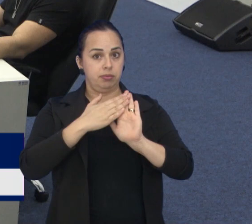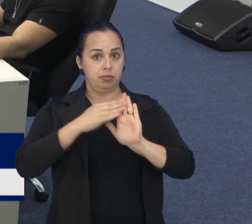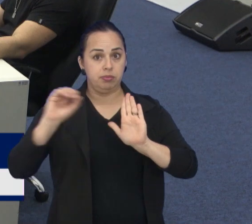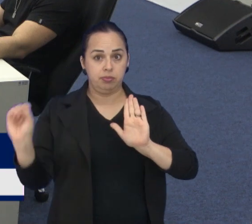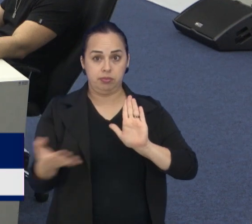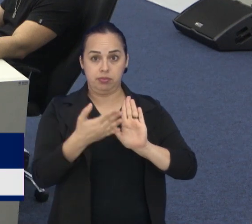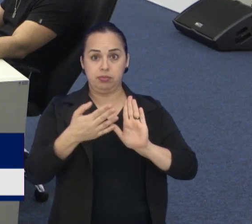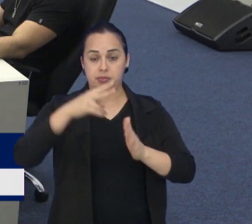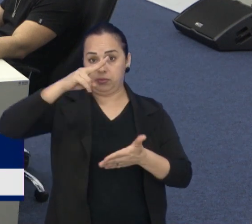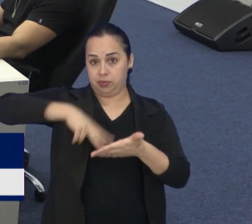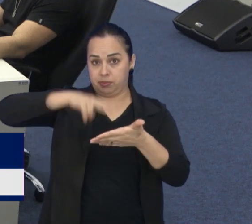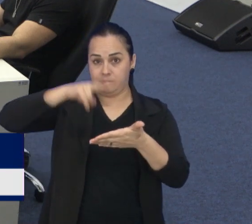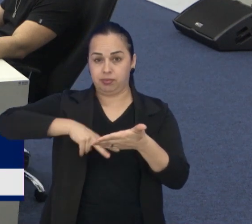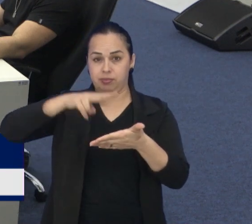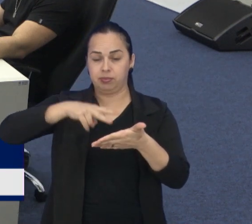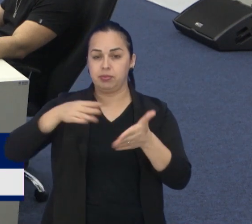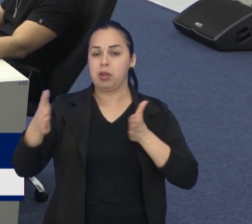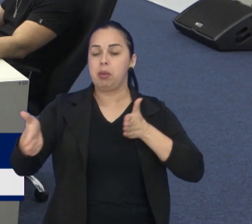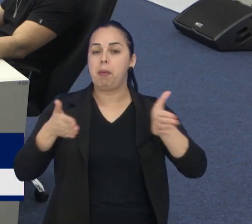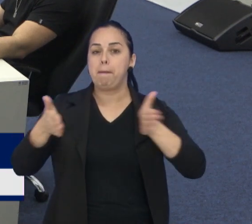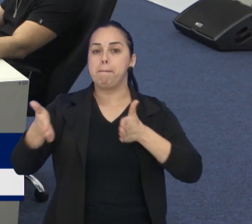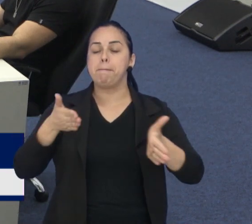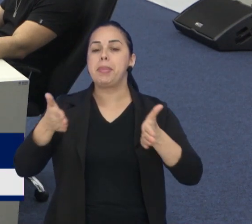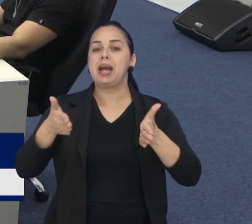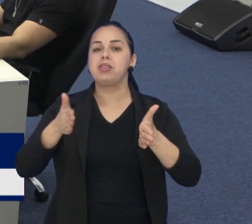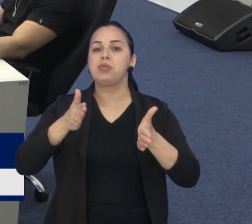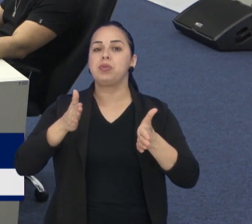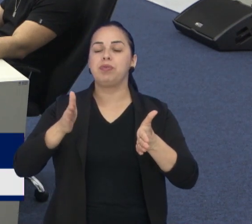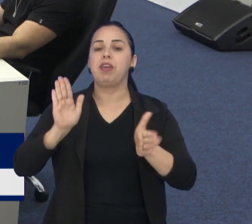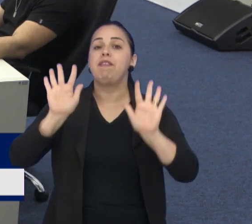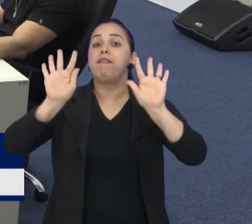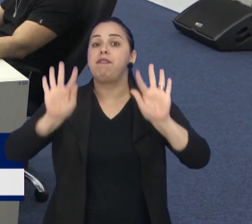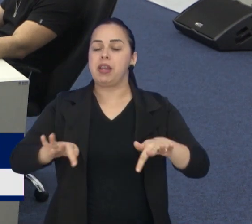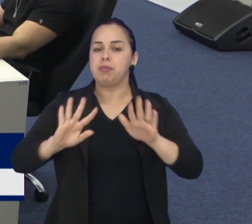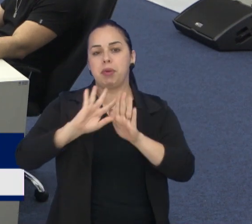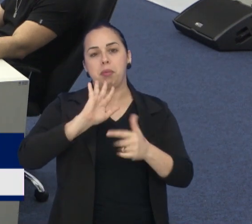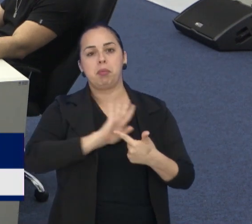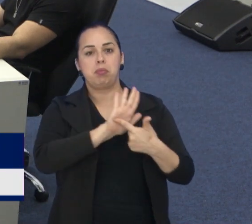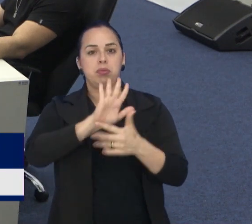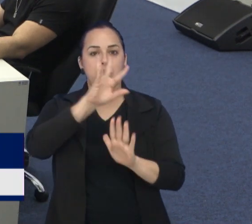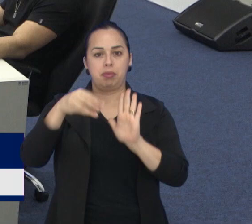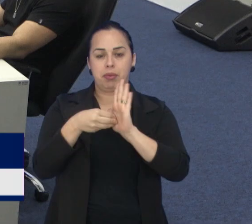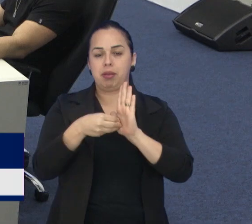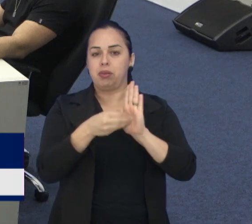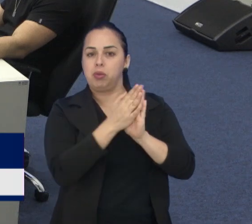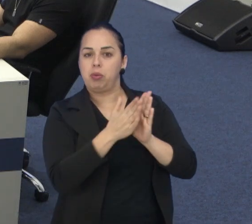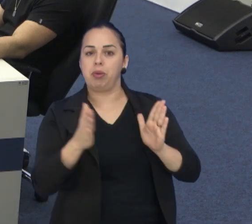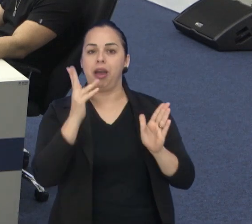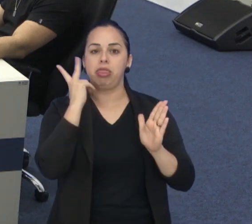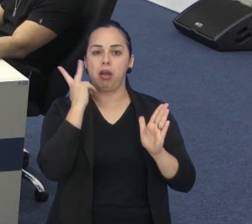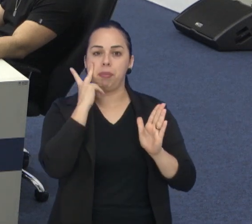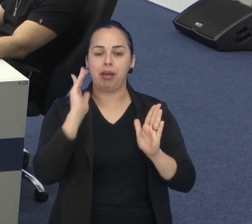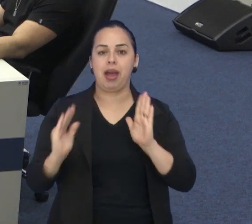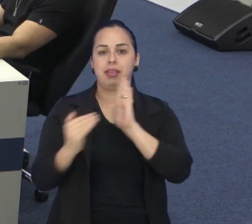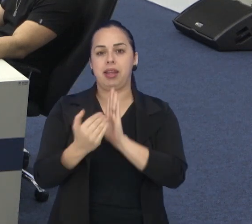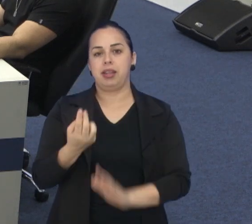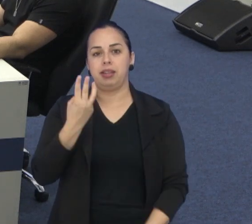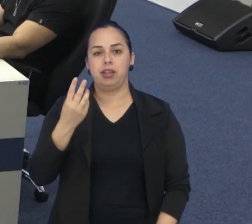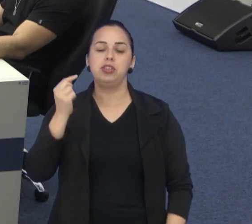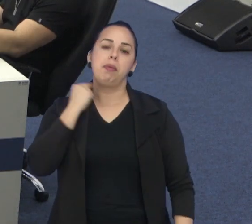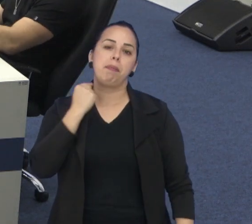Proposituras novas a serem lidas. Término do prazo para apresentação de emendas. Rito ordinário, 3 de maio